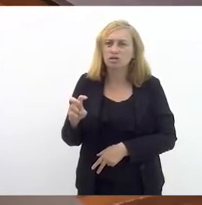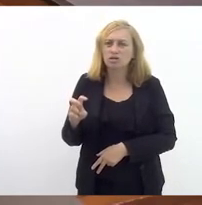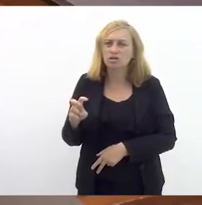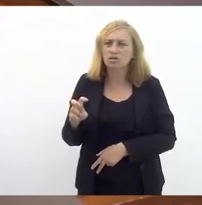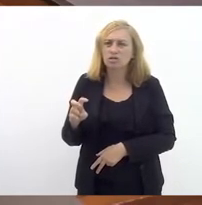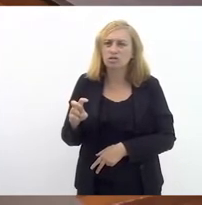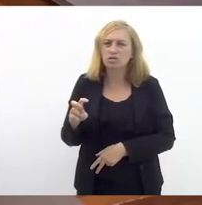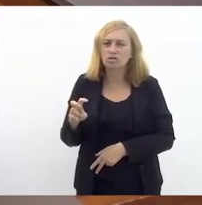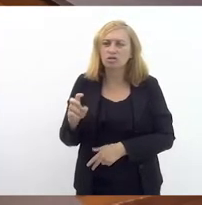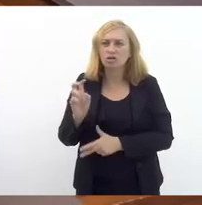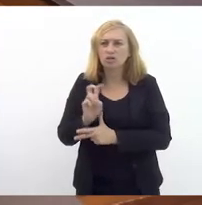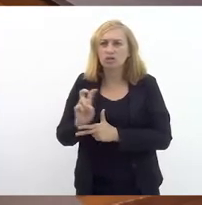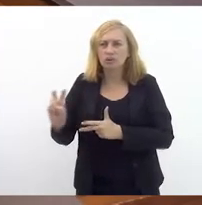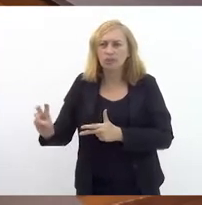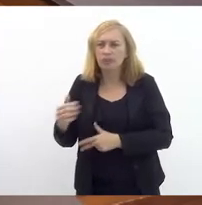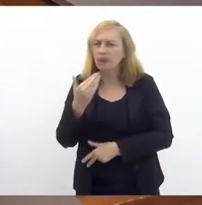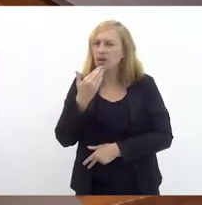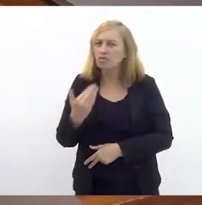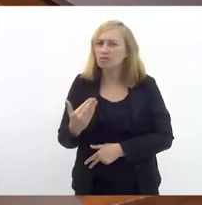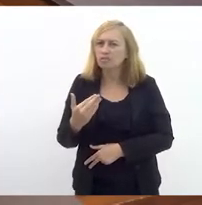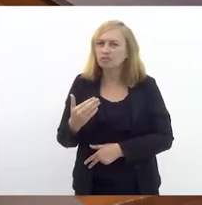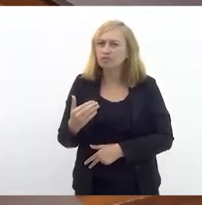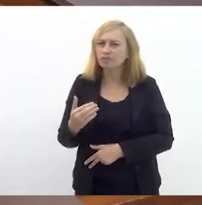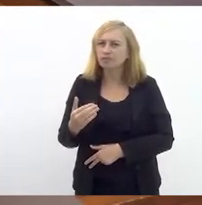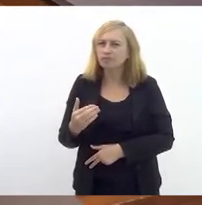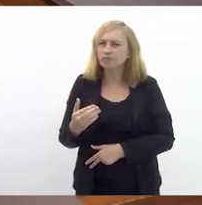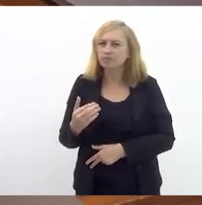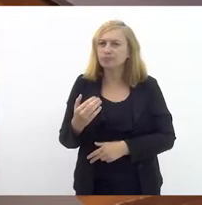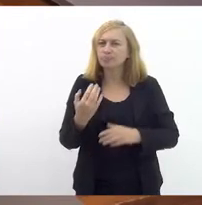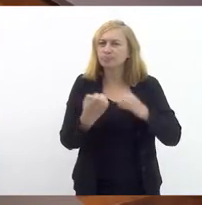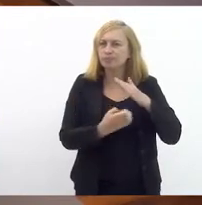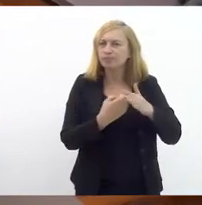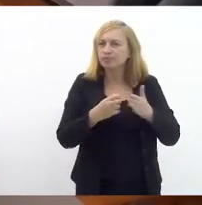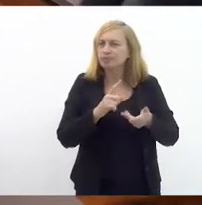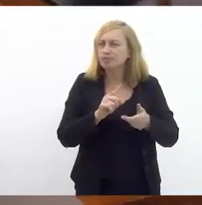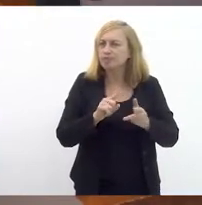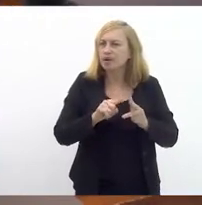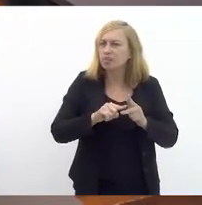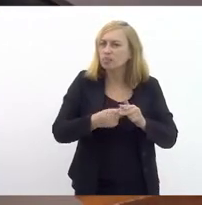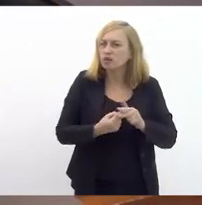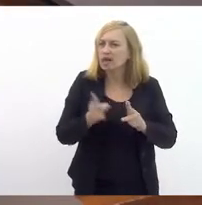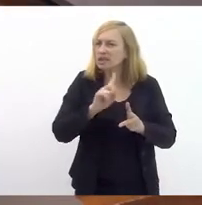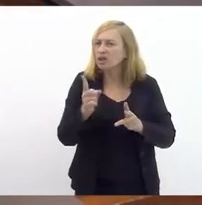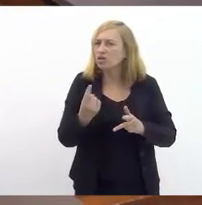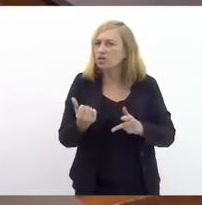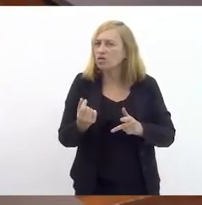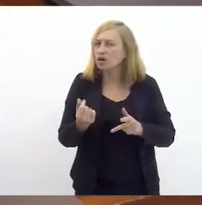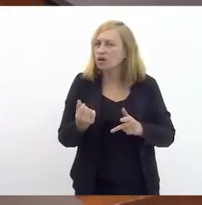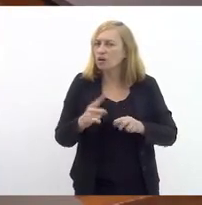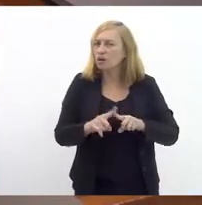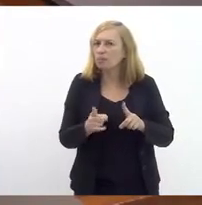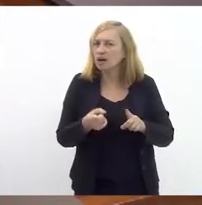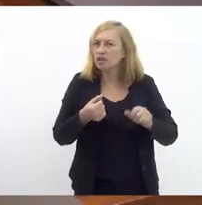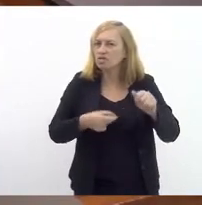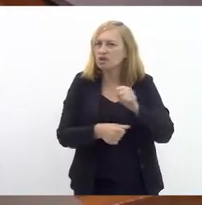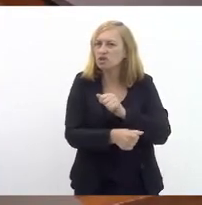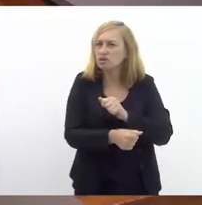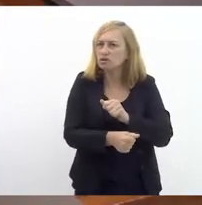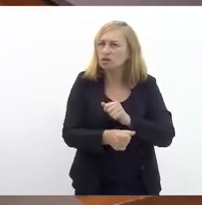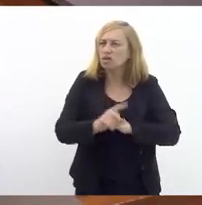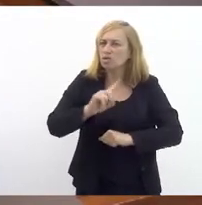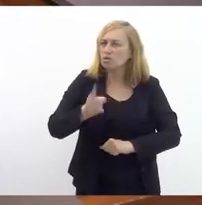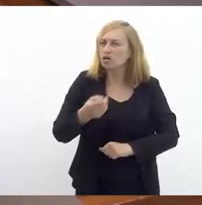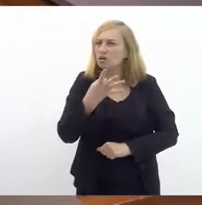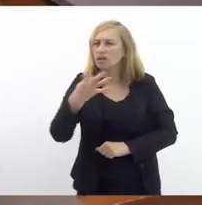2015, a Supervia pede ao poder concedente para mudar não o valor, mas o escopo dos investimentos. E aí fala que é R$ 1.400.000.